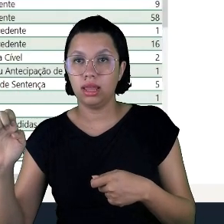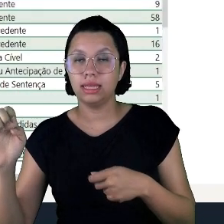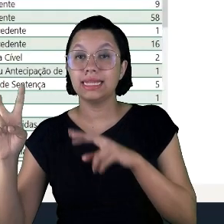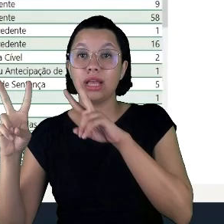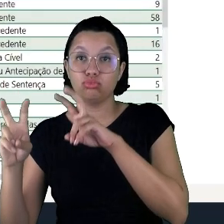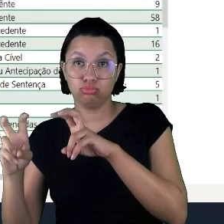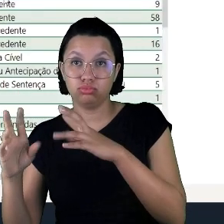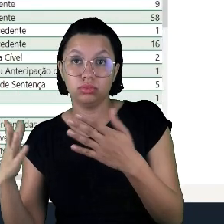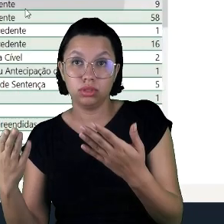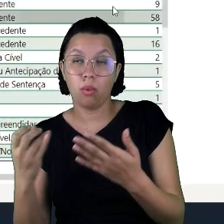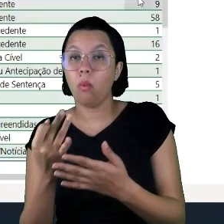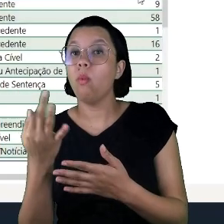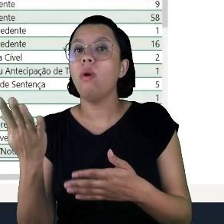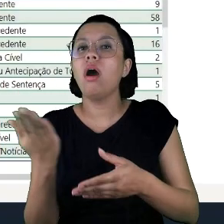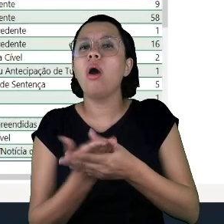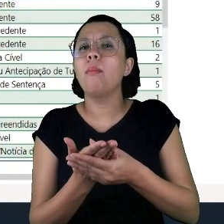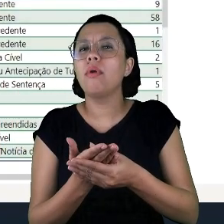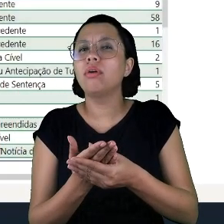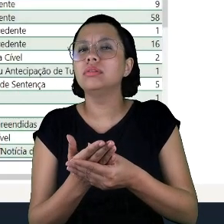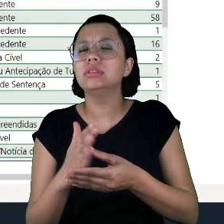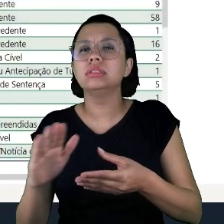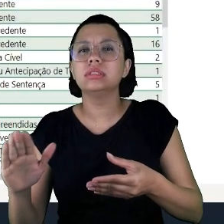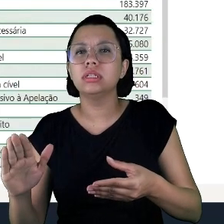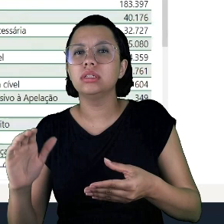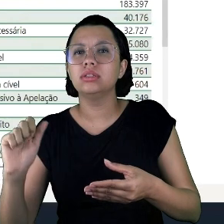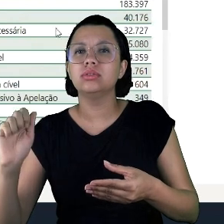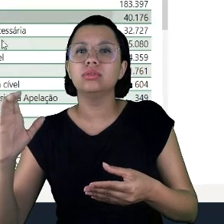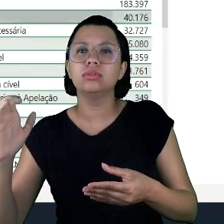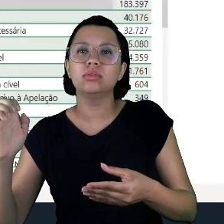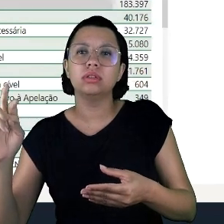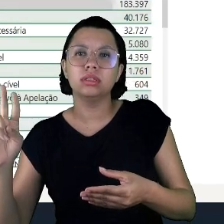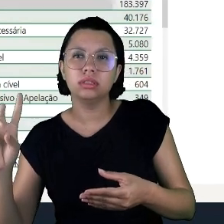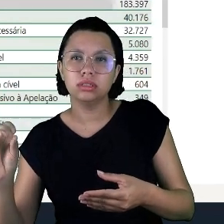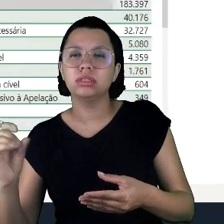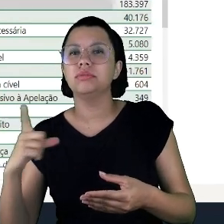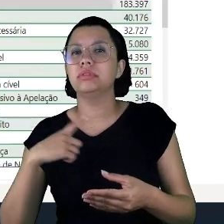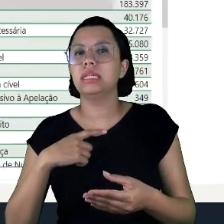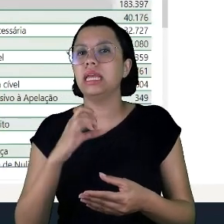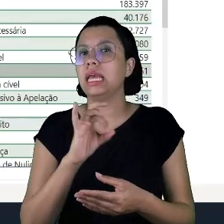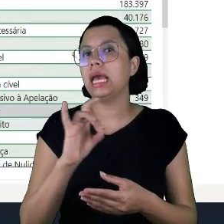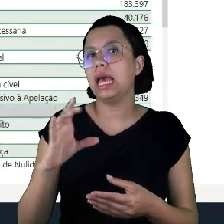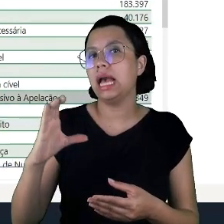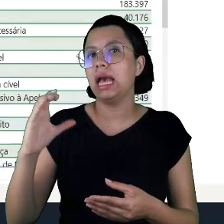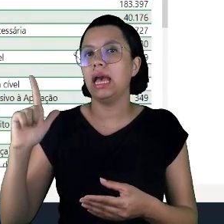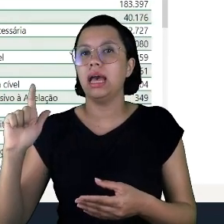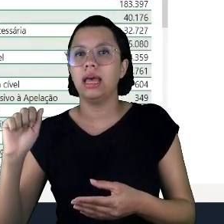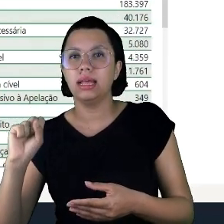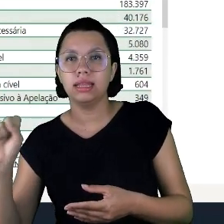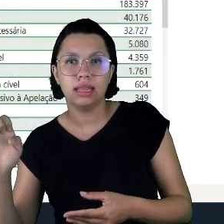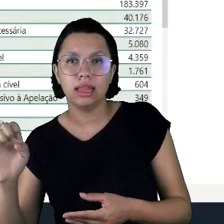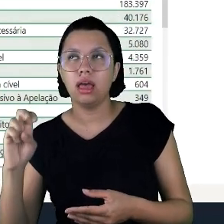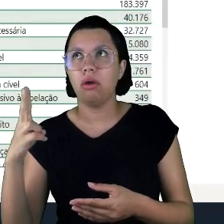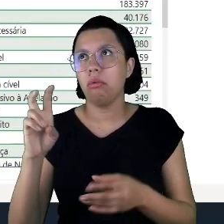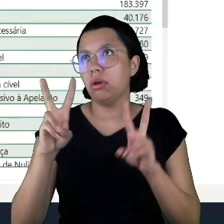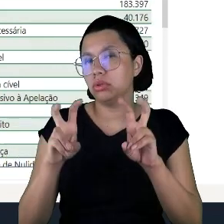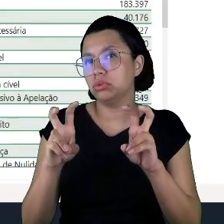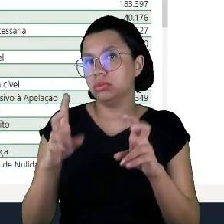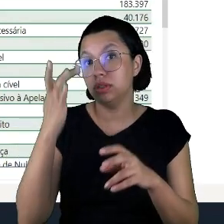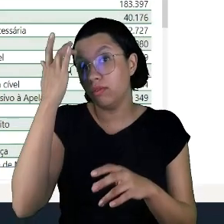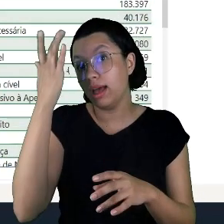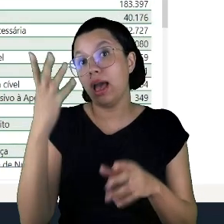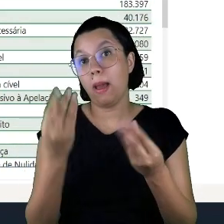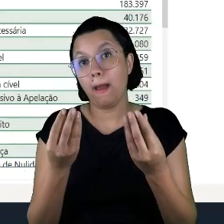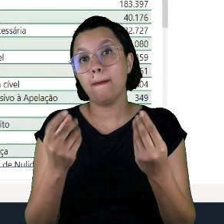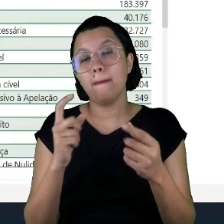acervo, então aqui, classe e assunto, né? Então, quantos processos no acervo tem com com cada classe e com cada